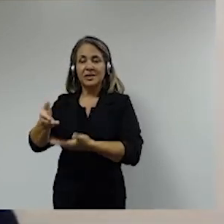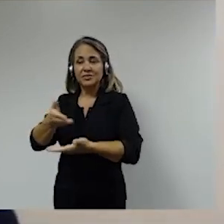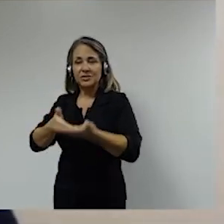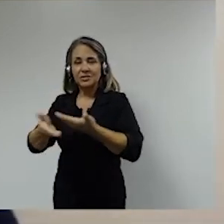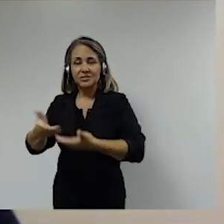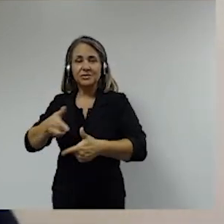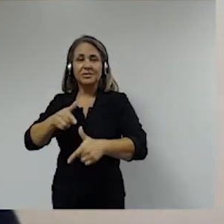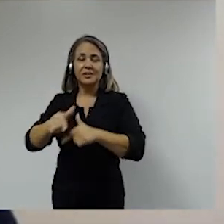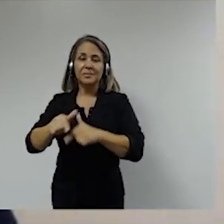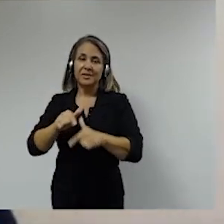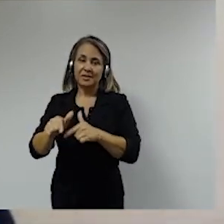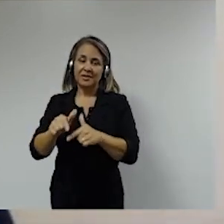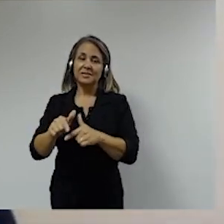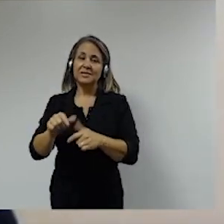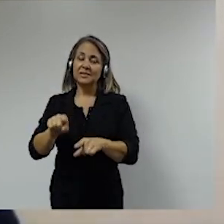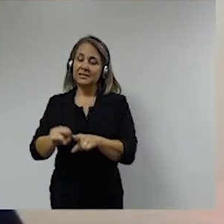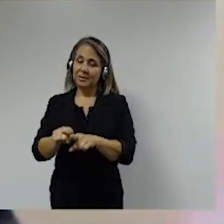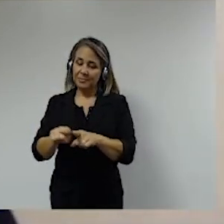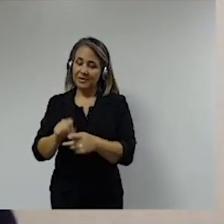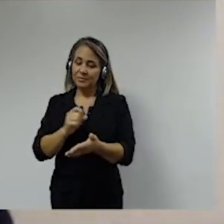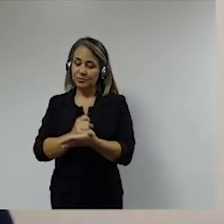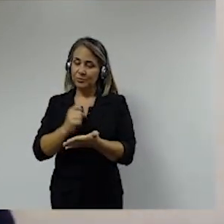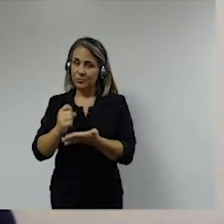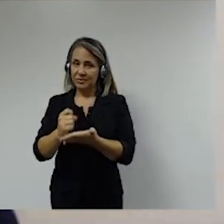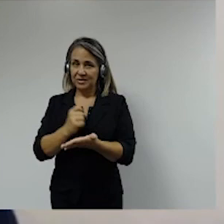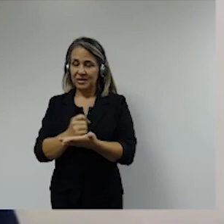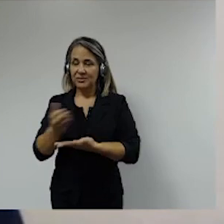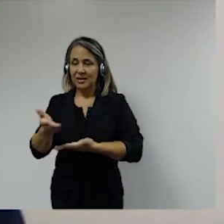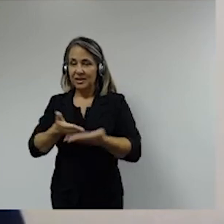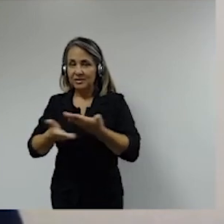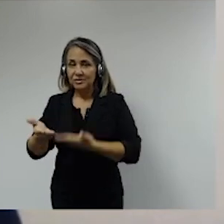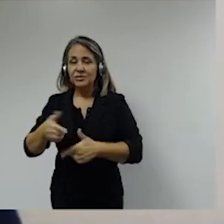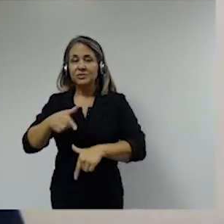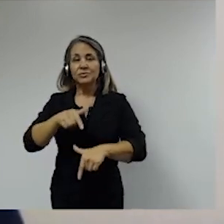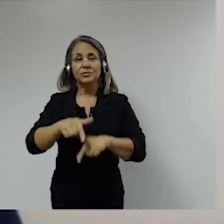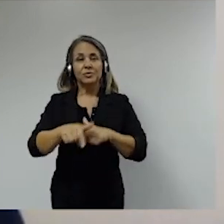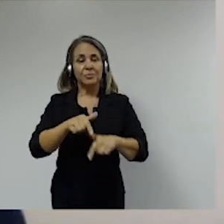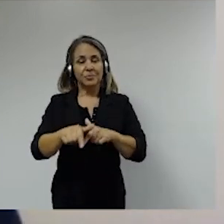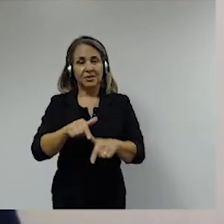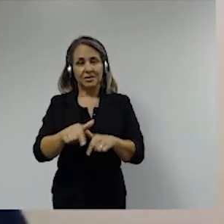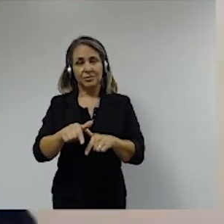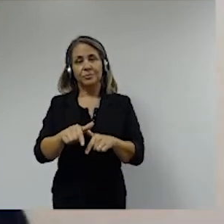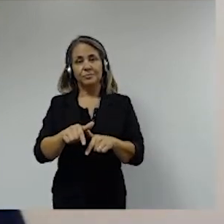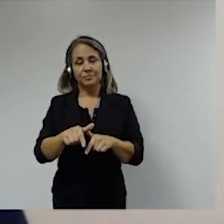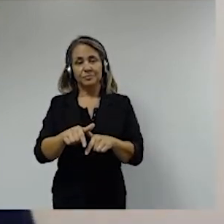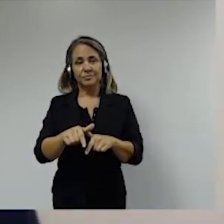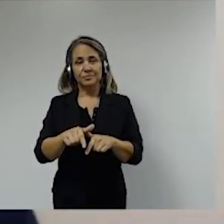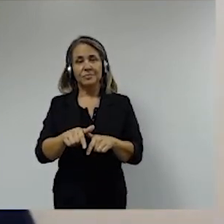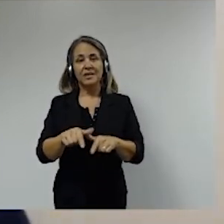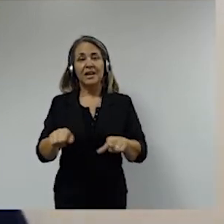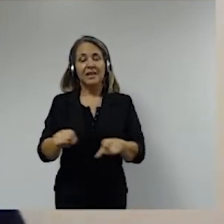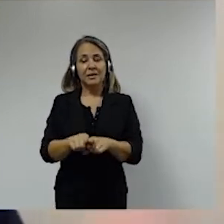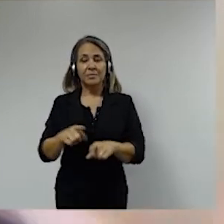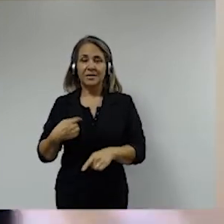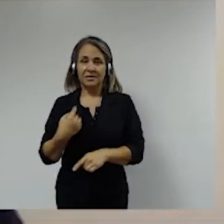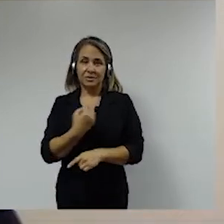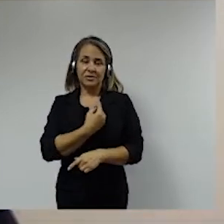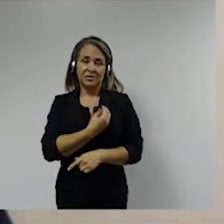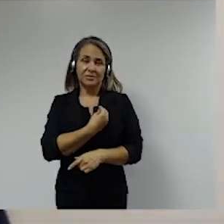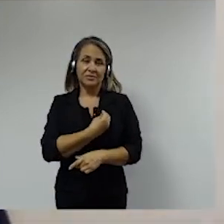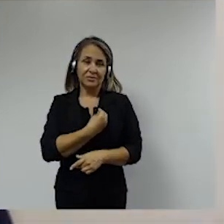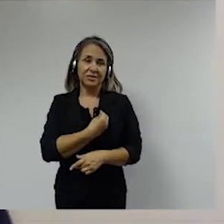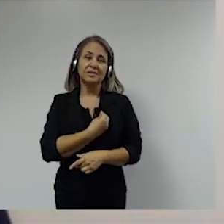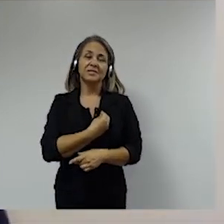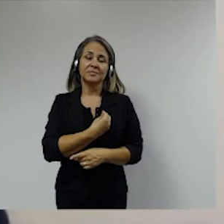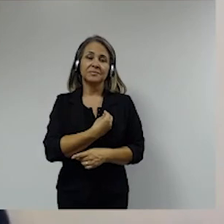às relações contratuais, às relações de emprego e, obviamente, na nossa concepção, e é nesse